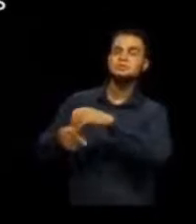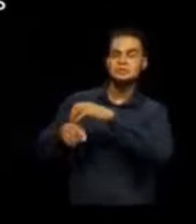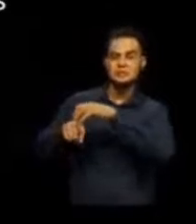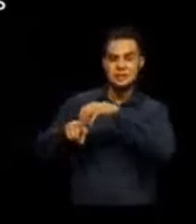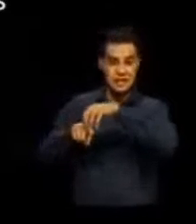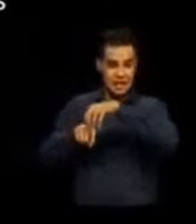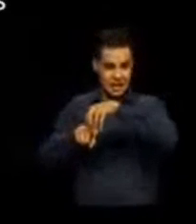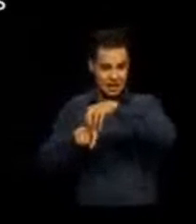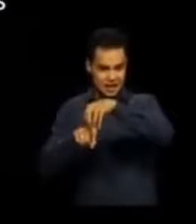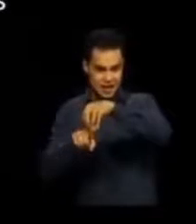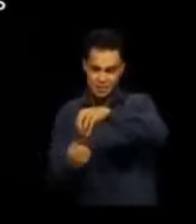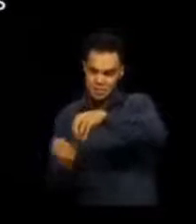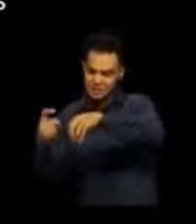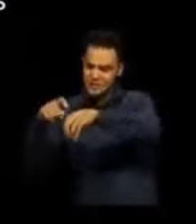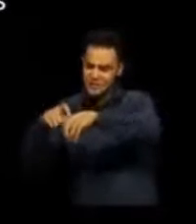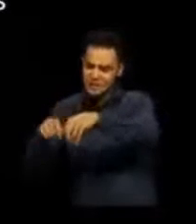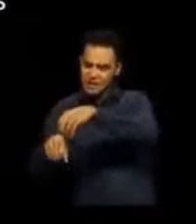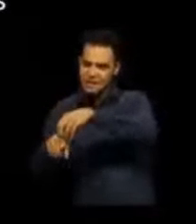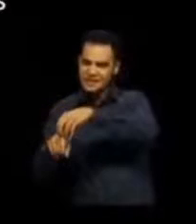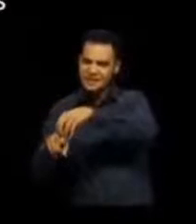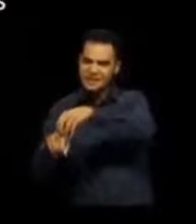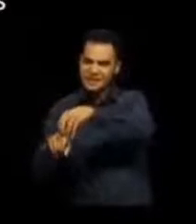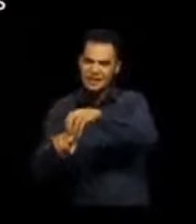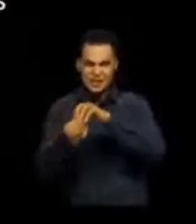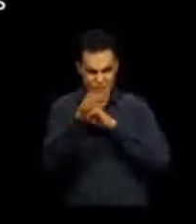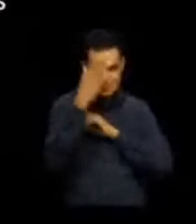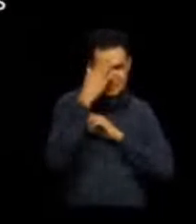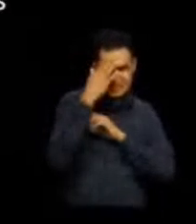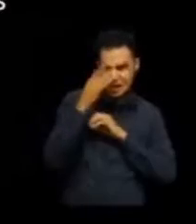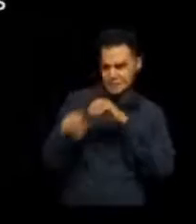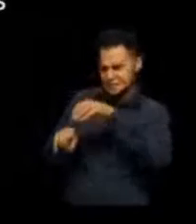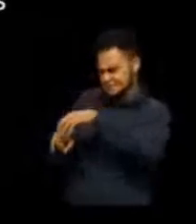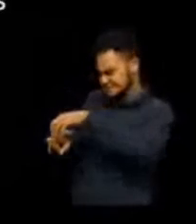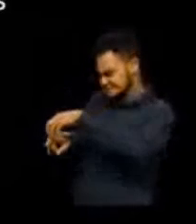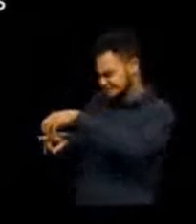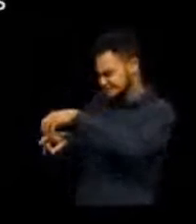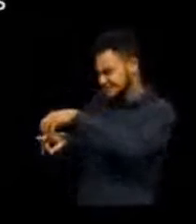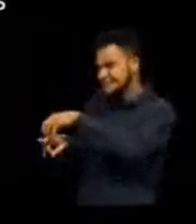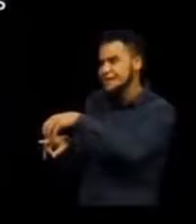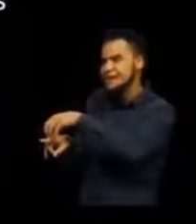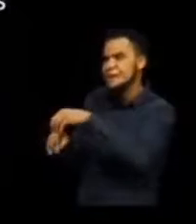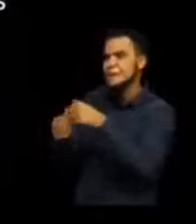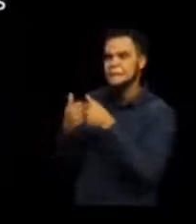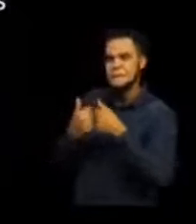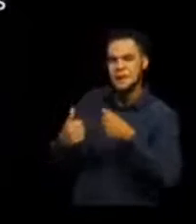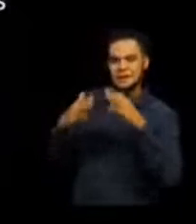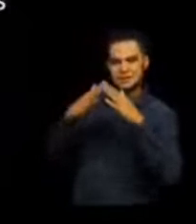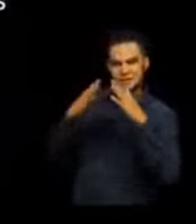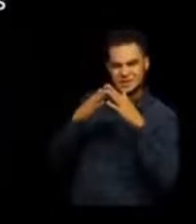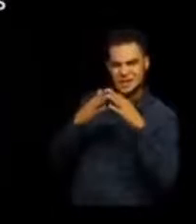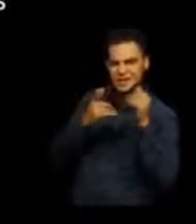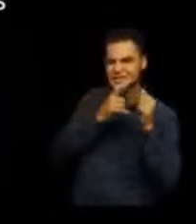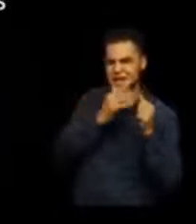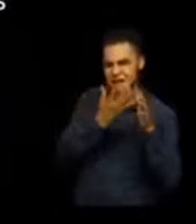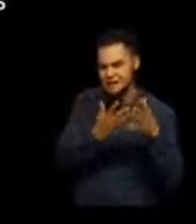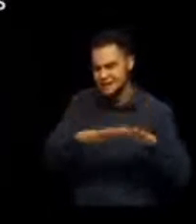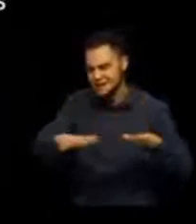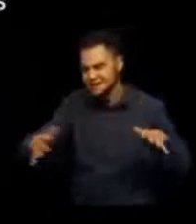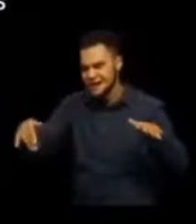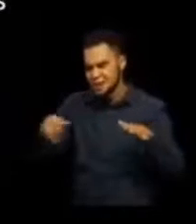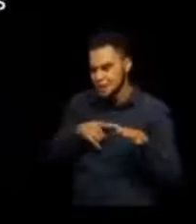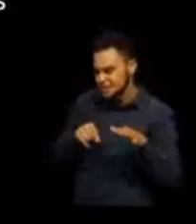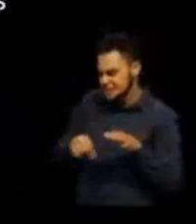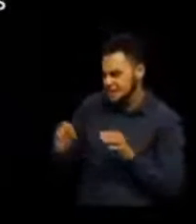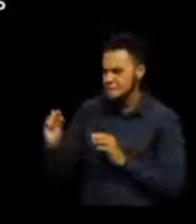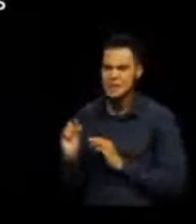Bionfalaria. Que caramujo que é esse? Sabe aqueles caracolzinhos que a gente tem na beirada do rio, de cachoeira? Isso mesmo, aquele